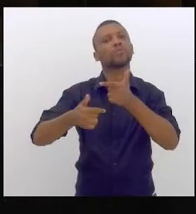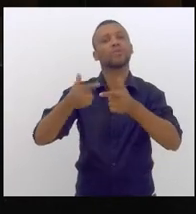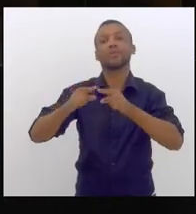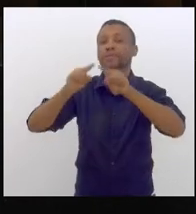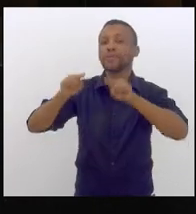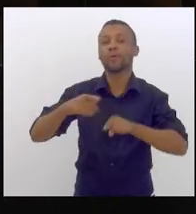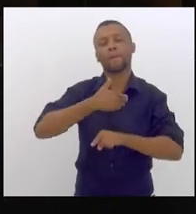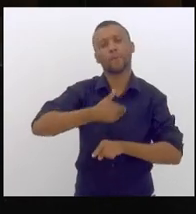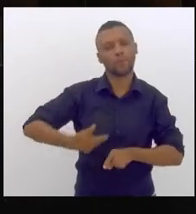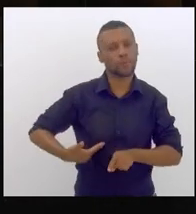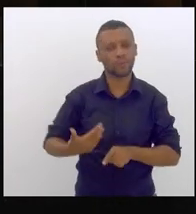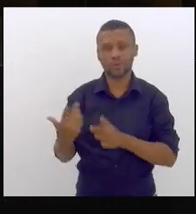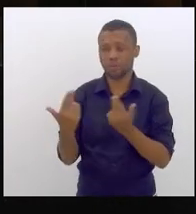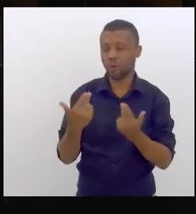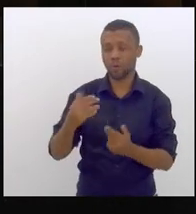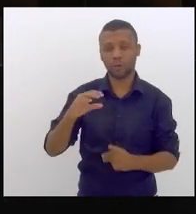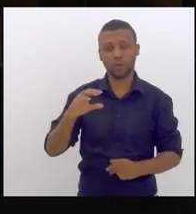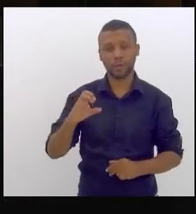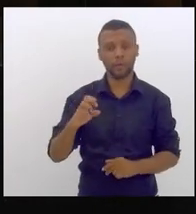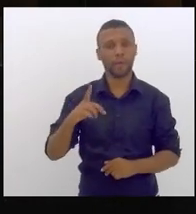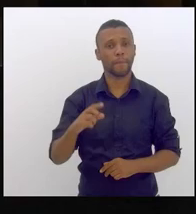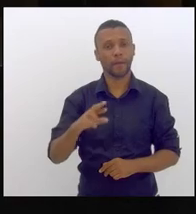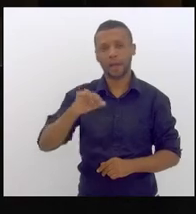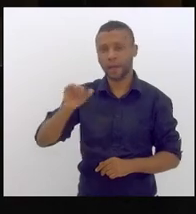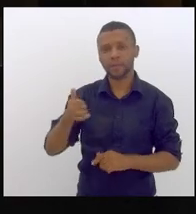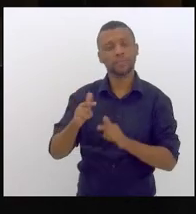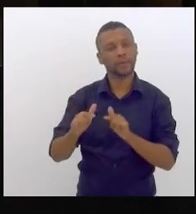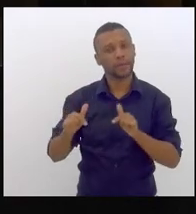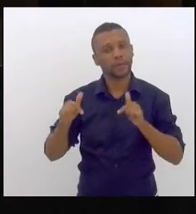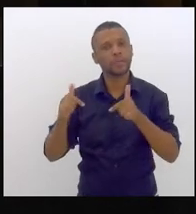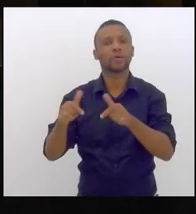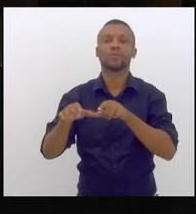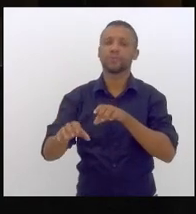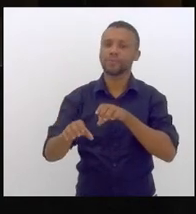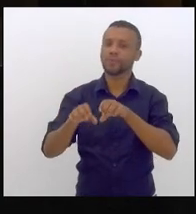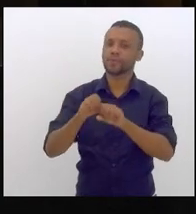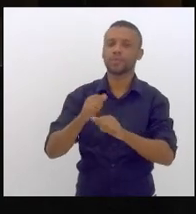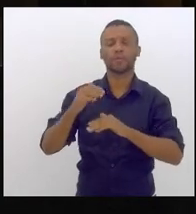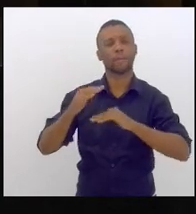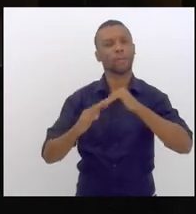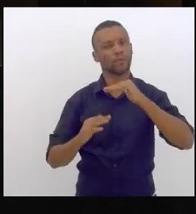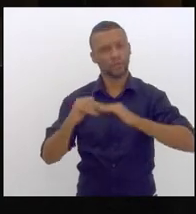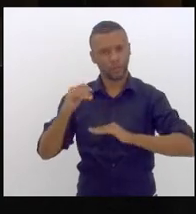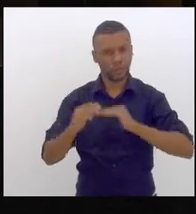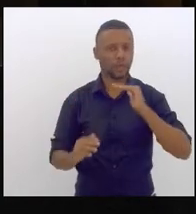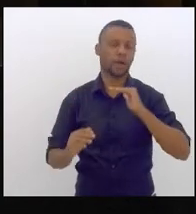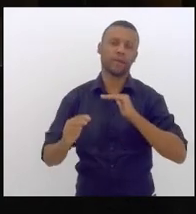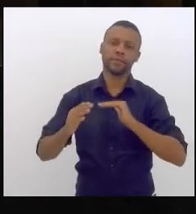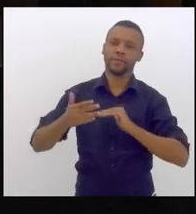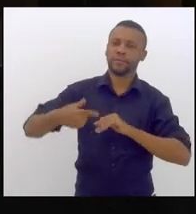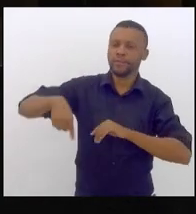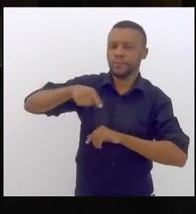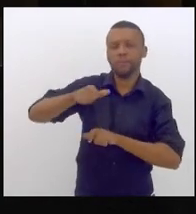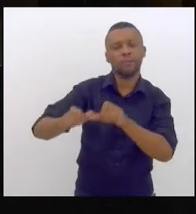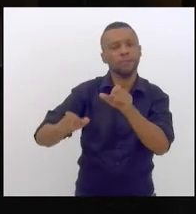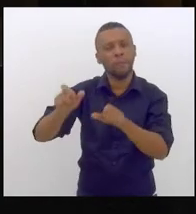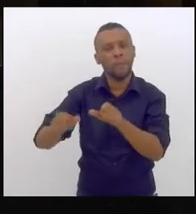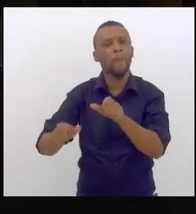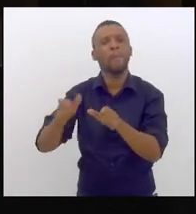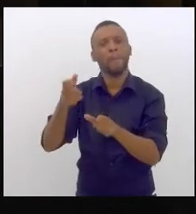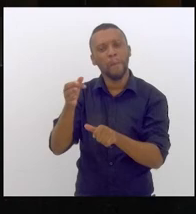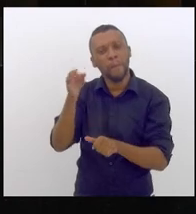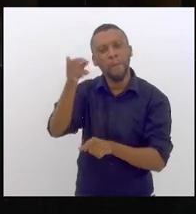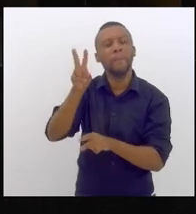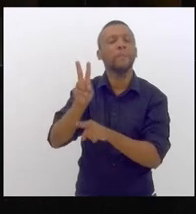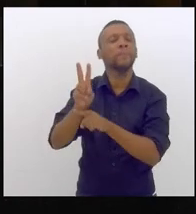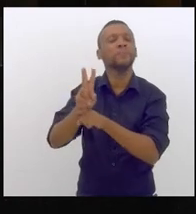servidor público, importante para a ação de formação e profissionalização daqueles e daquelas que vão atender